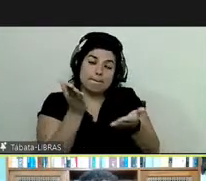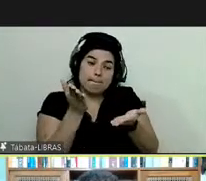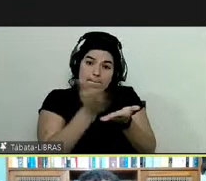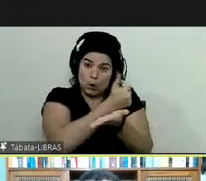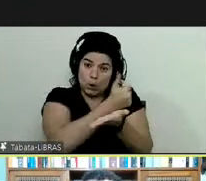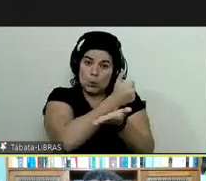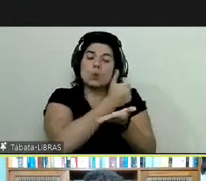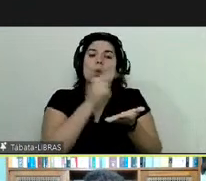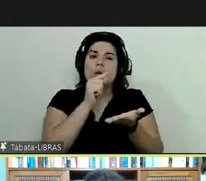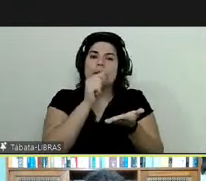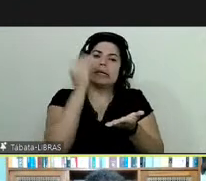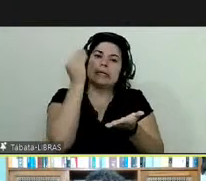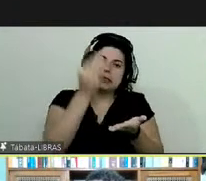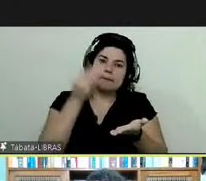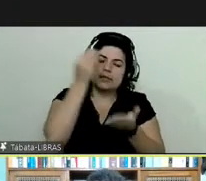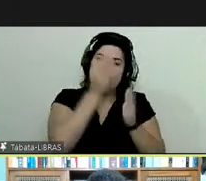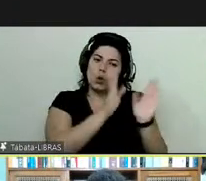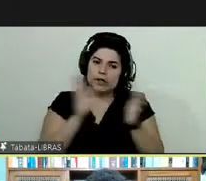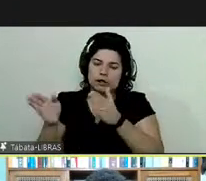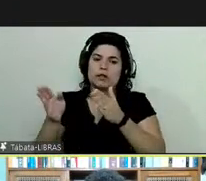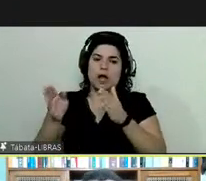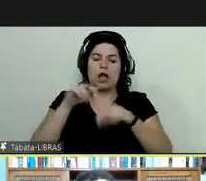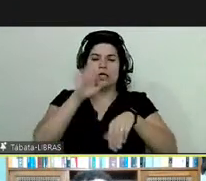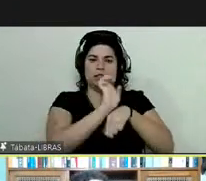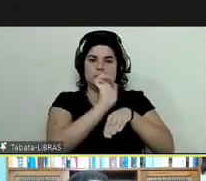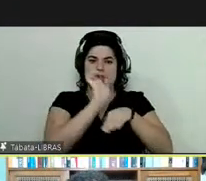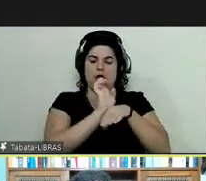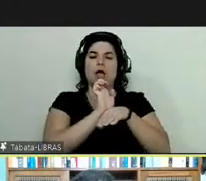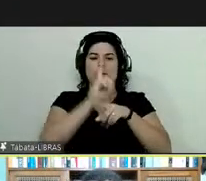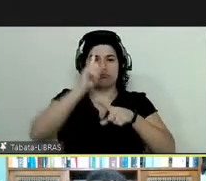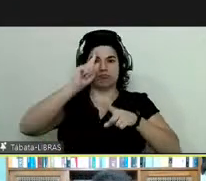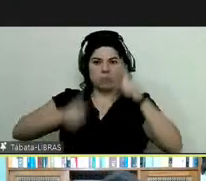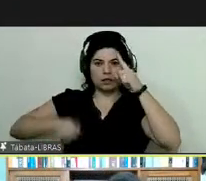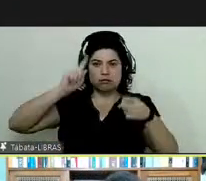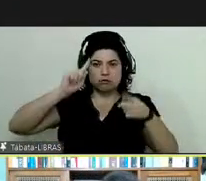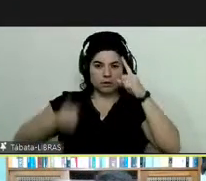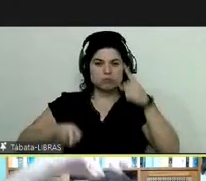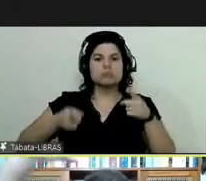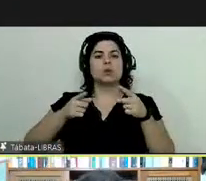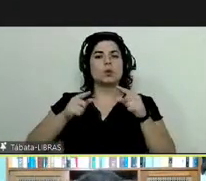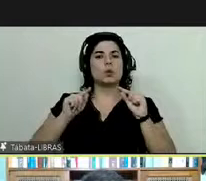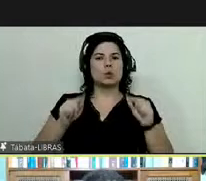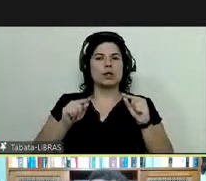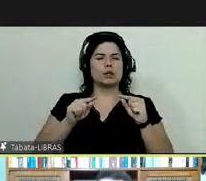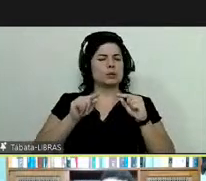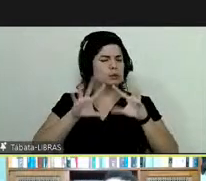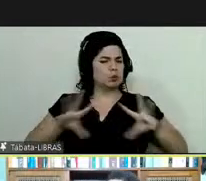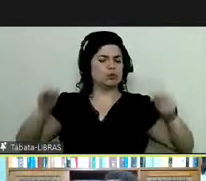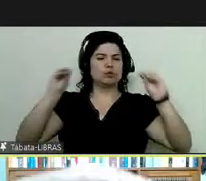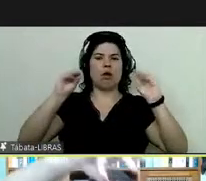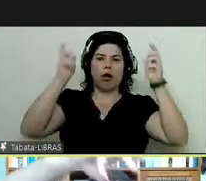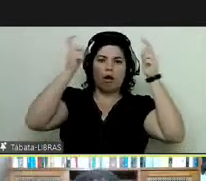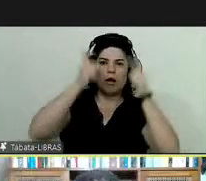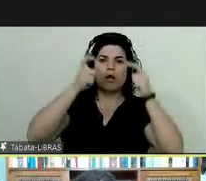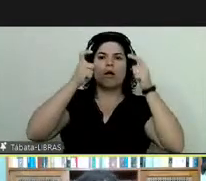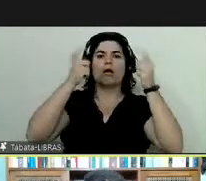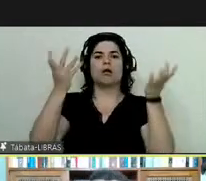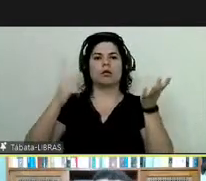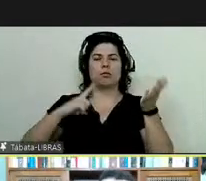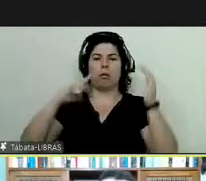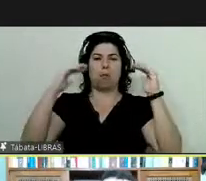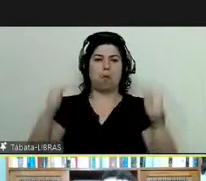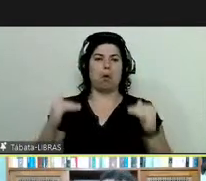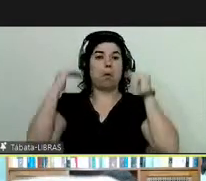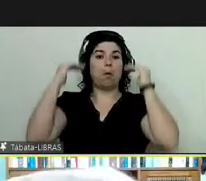Europa até então que eram as experiências de organização dos Estados Com base no Antigo Regime ou seja em toda aquela nobreza e toda aquela